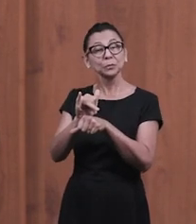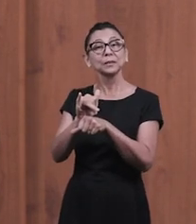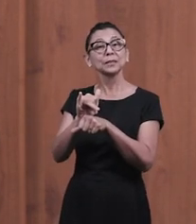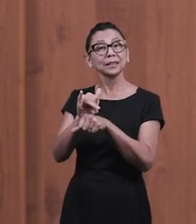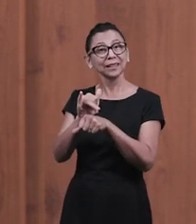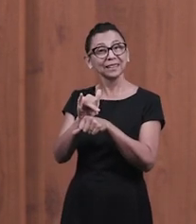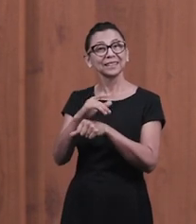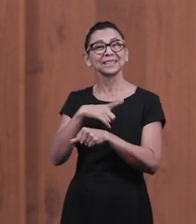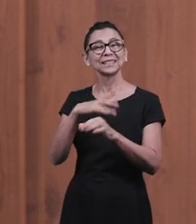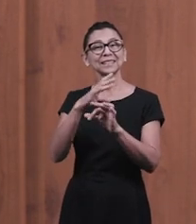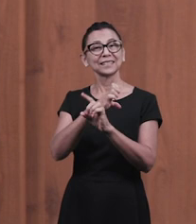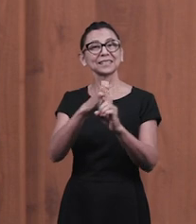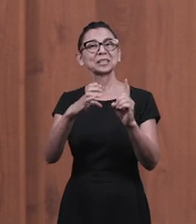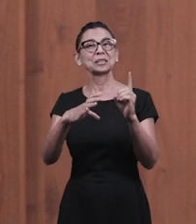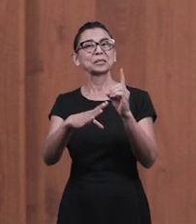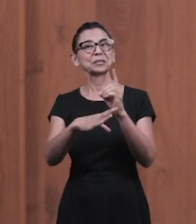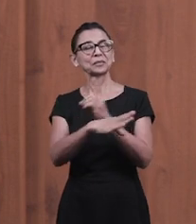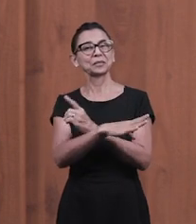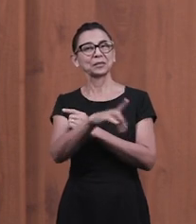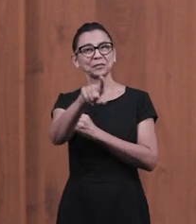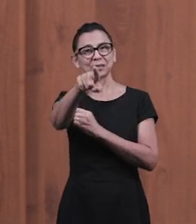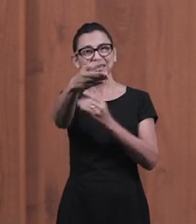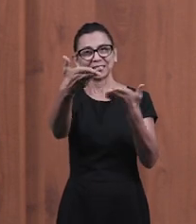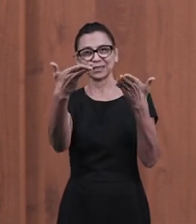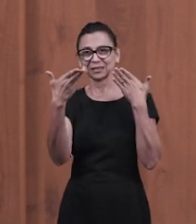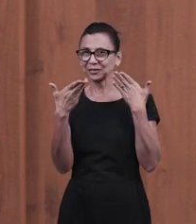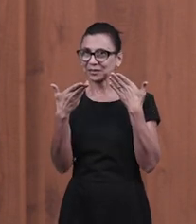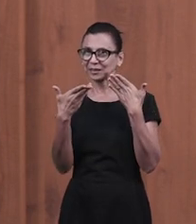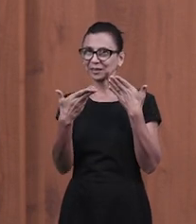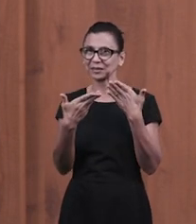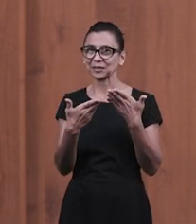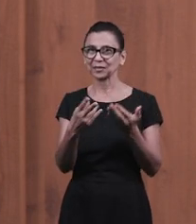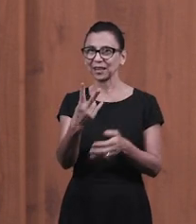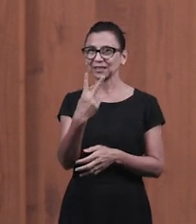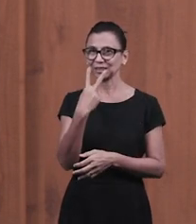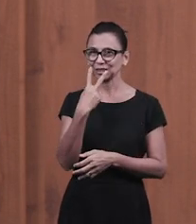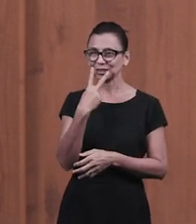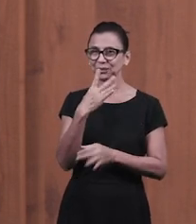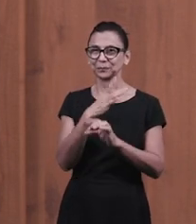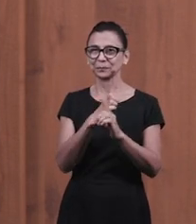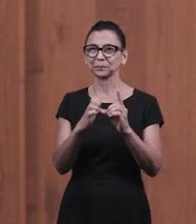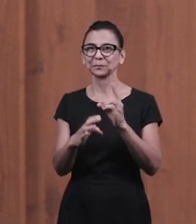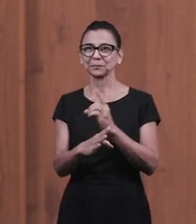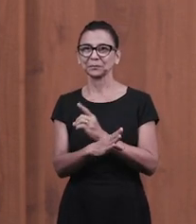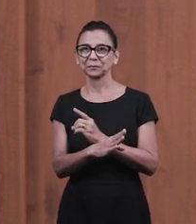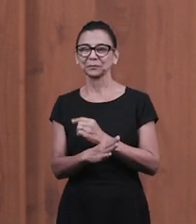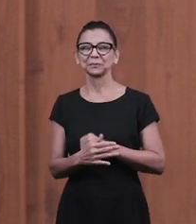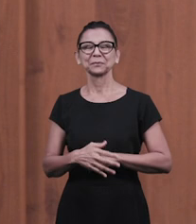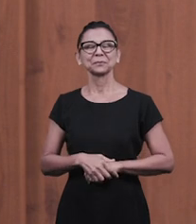YouTube, nós teremos a nossa Escola Bíblica Dominical, e você está convidado a participar conosco da